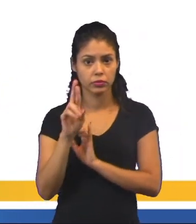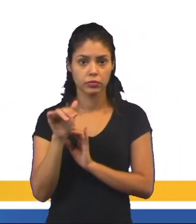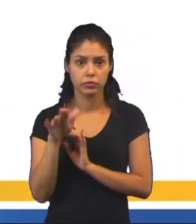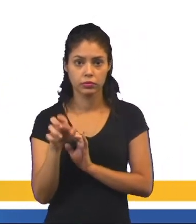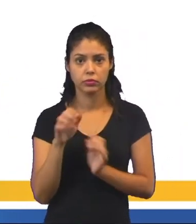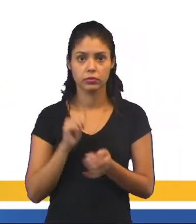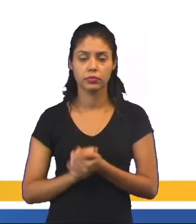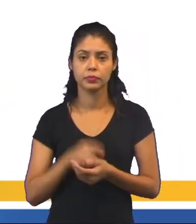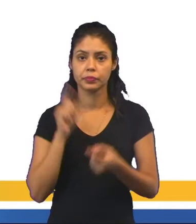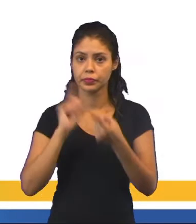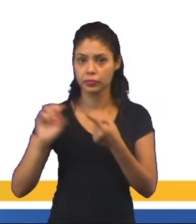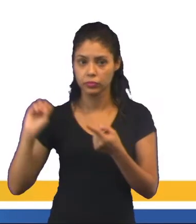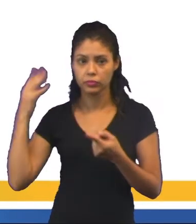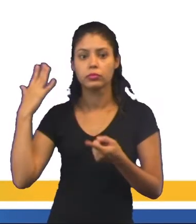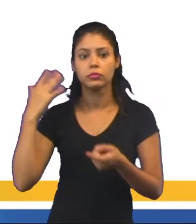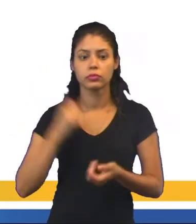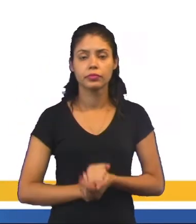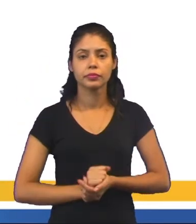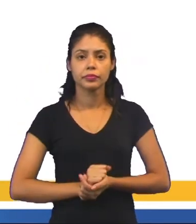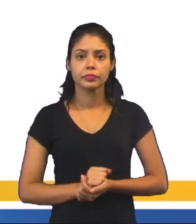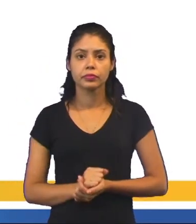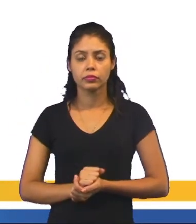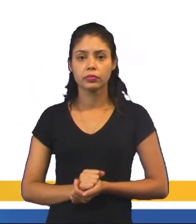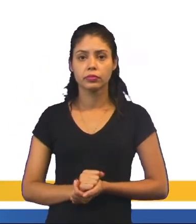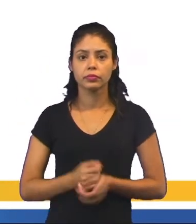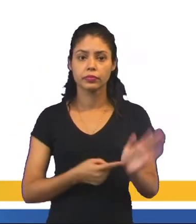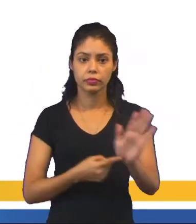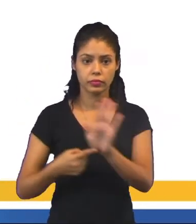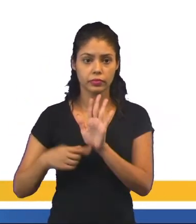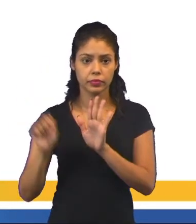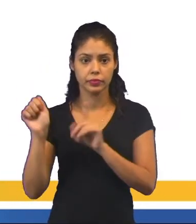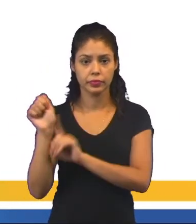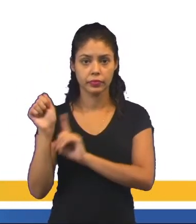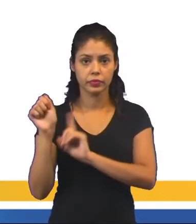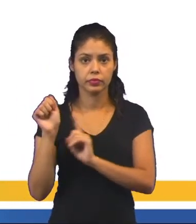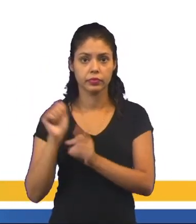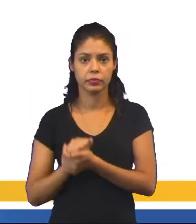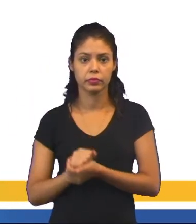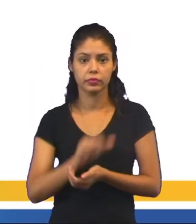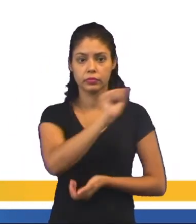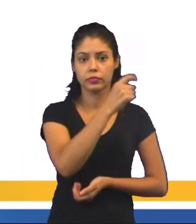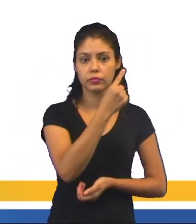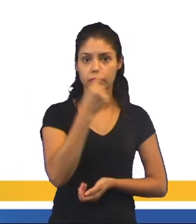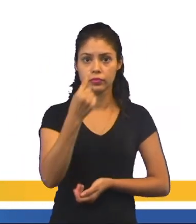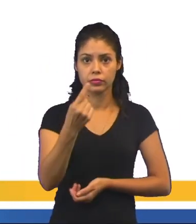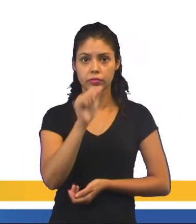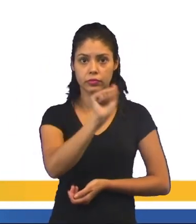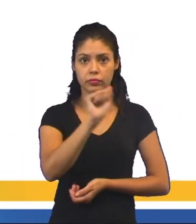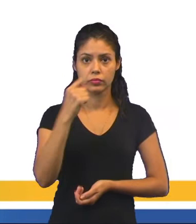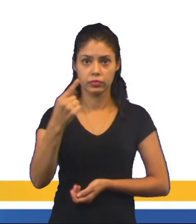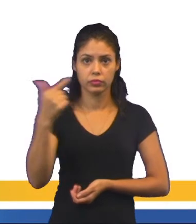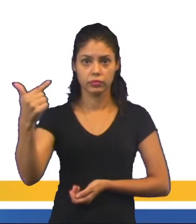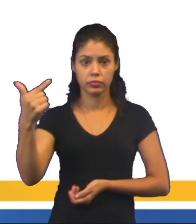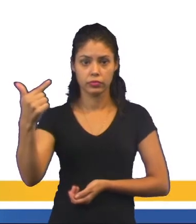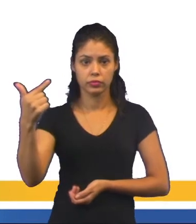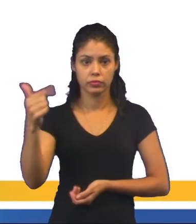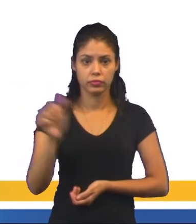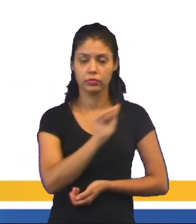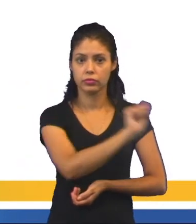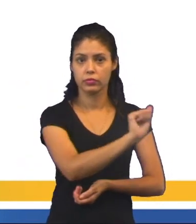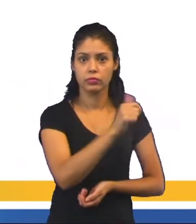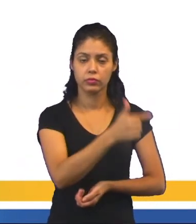estamos falando, que no primeiro caso é matriz, a matriz A nós temos o A11, o A12,